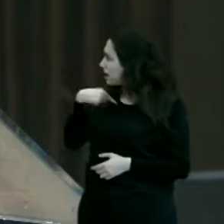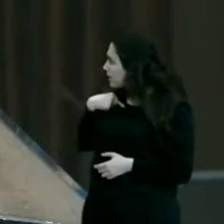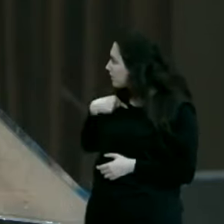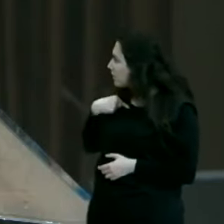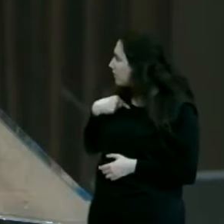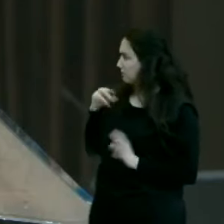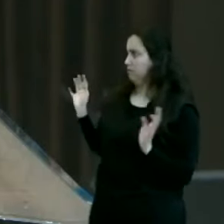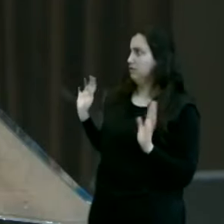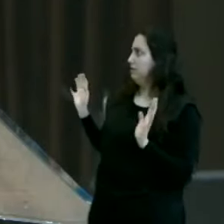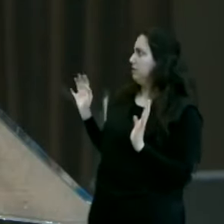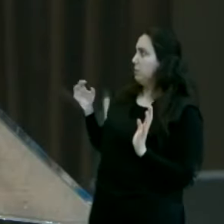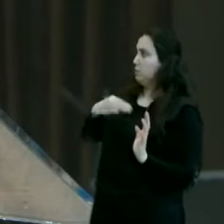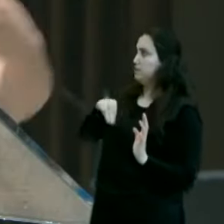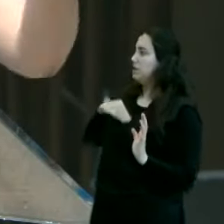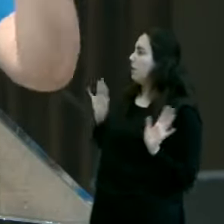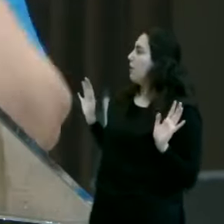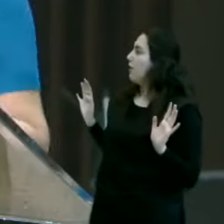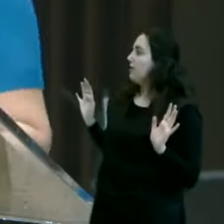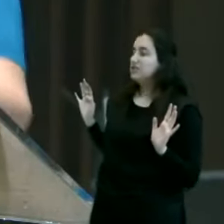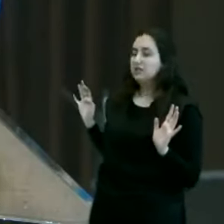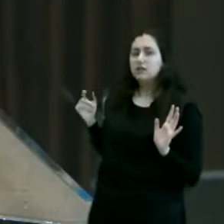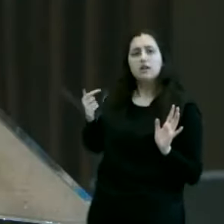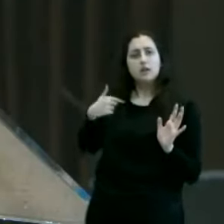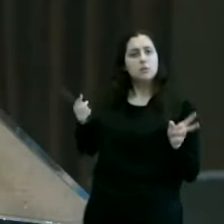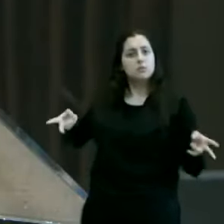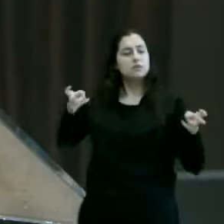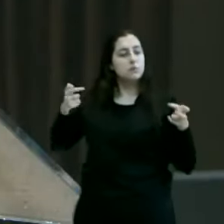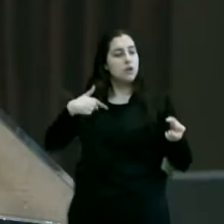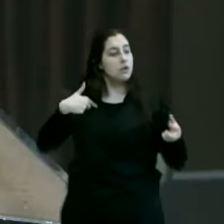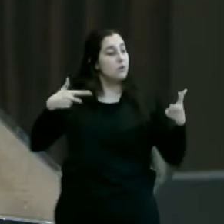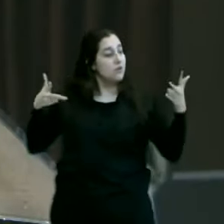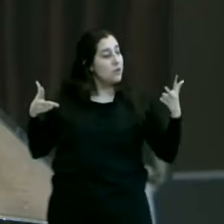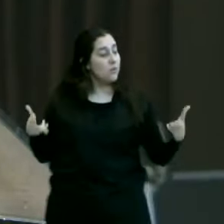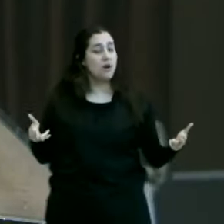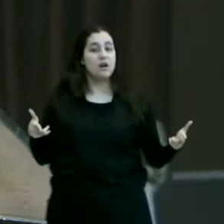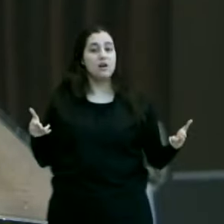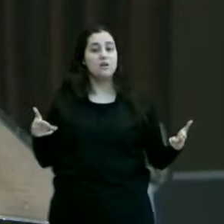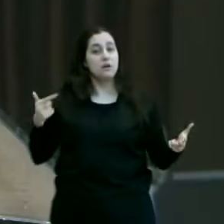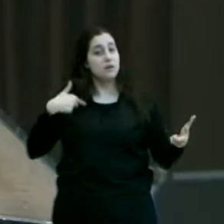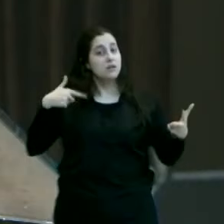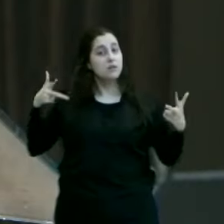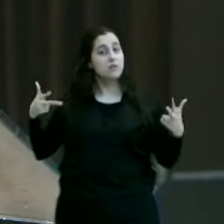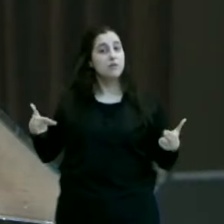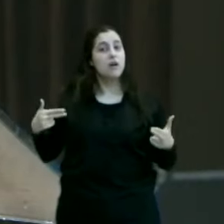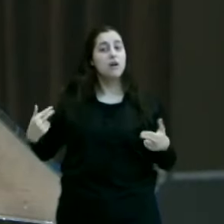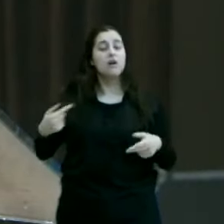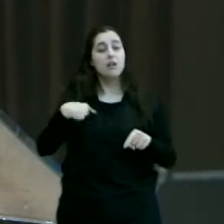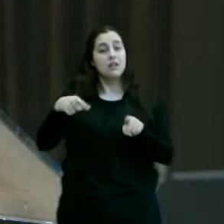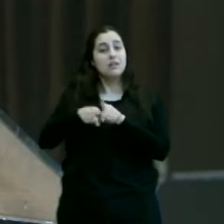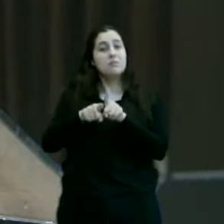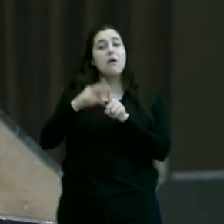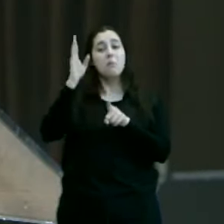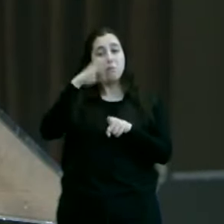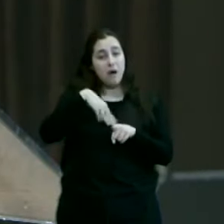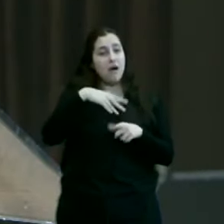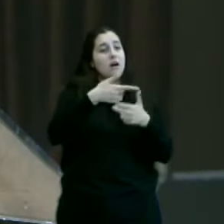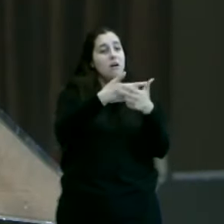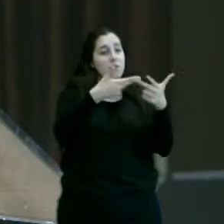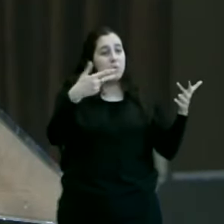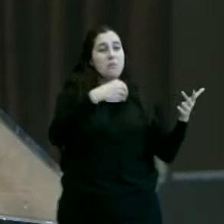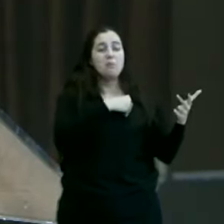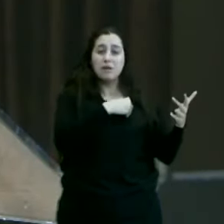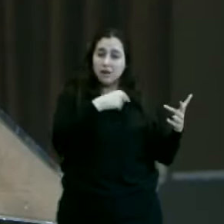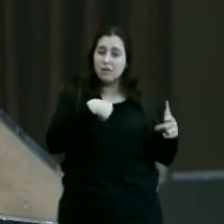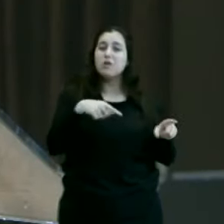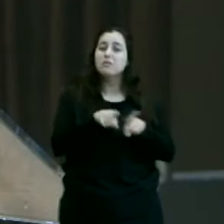Senhor, misericórdia. E percebi que como povo de Deus, eu também fazia o mal diante dos olhos do